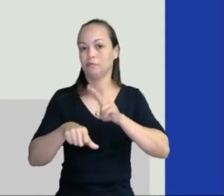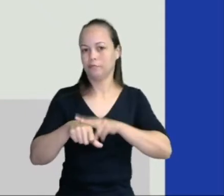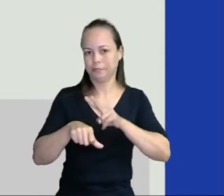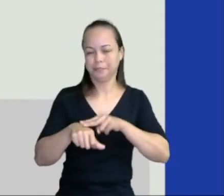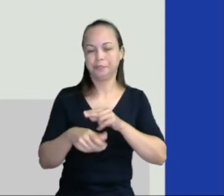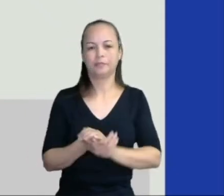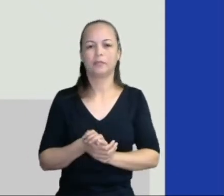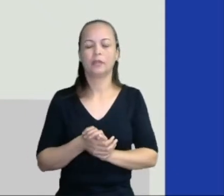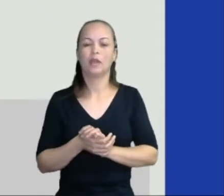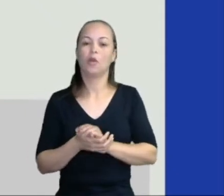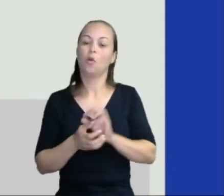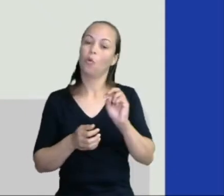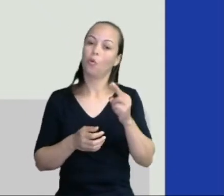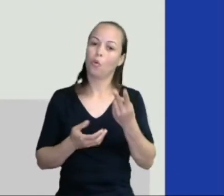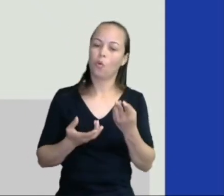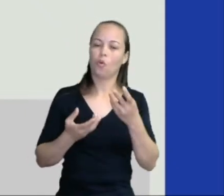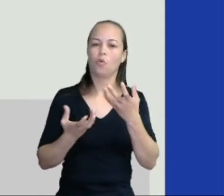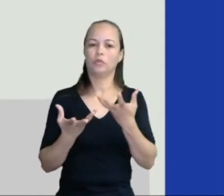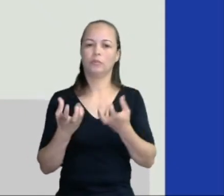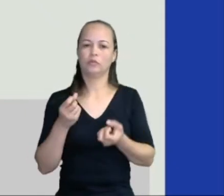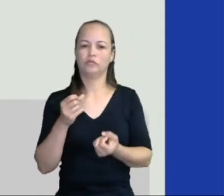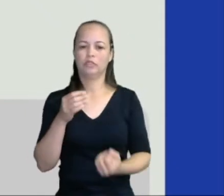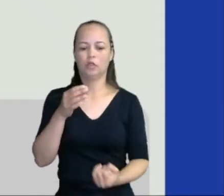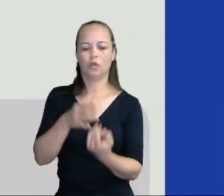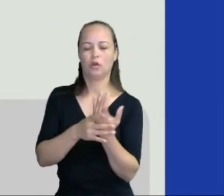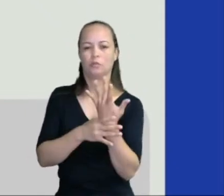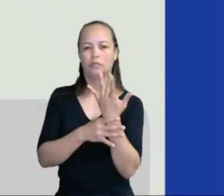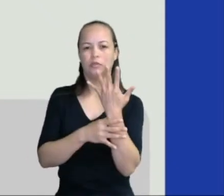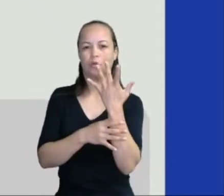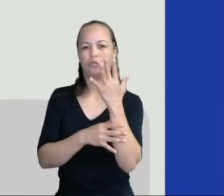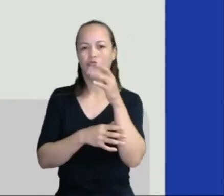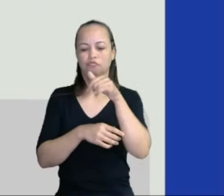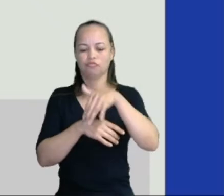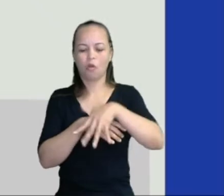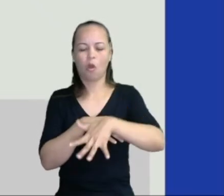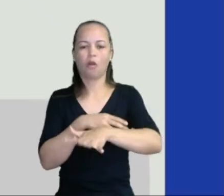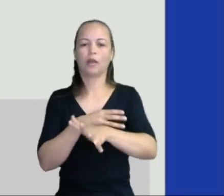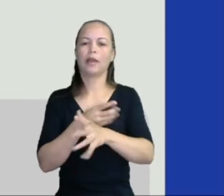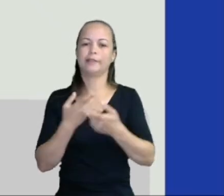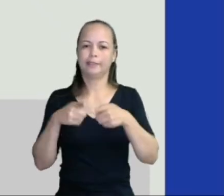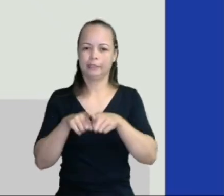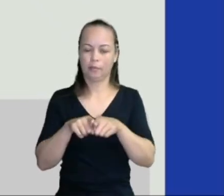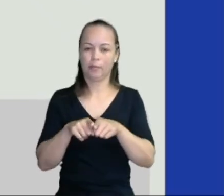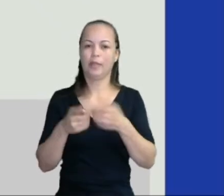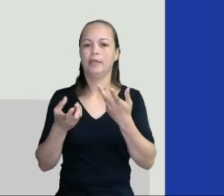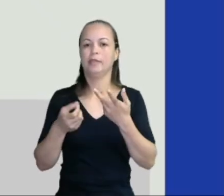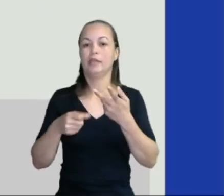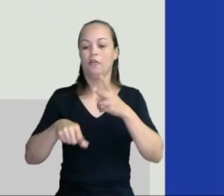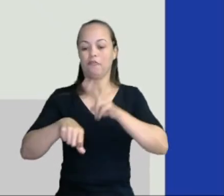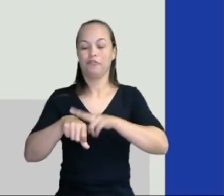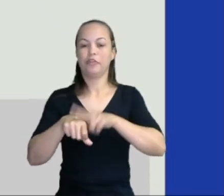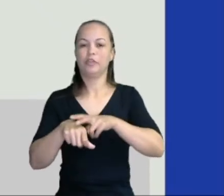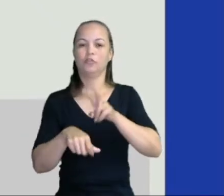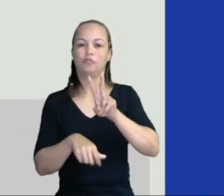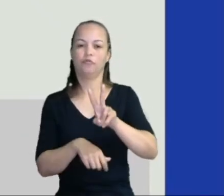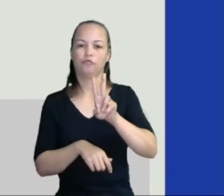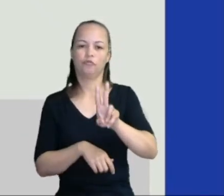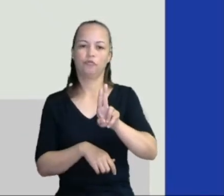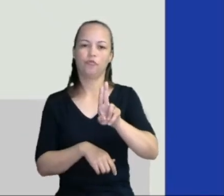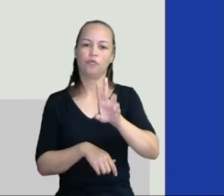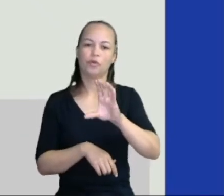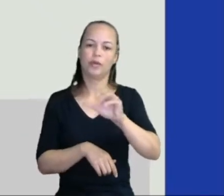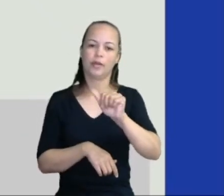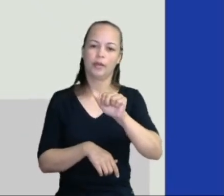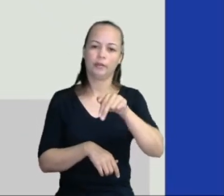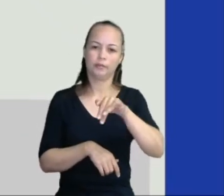vidro também pode vir de erupções vulcânicas, isso mesmo, que é chamado de vidro vulcânico. Quando a